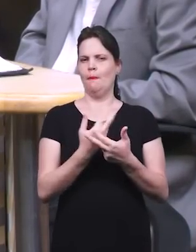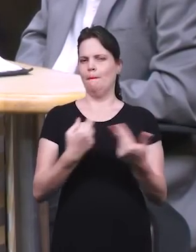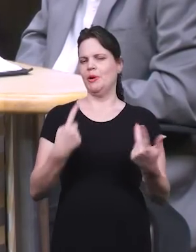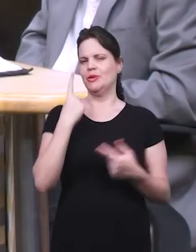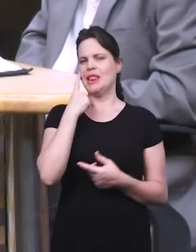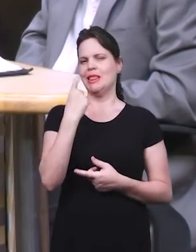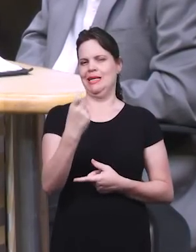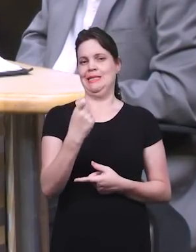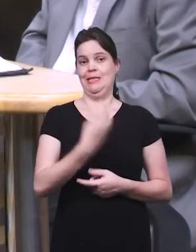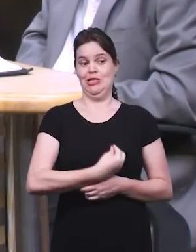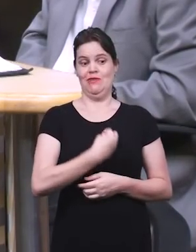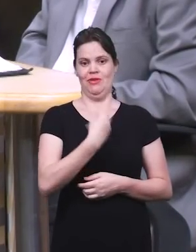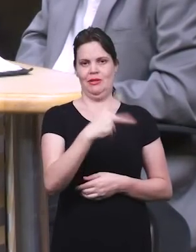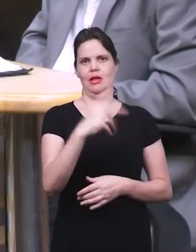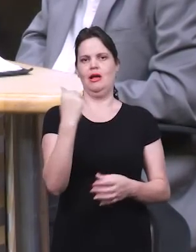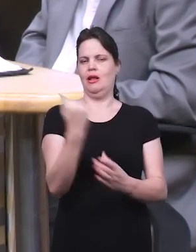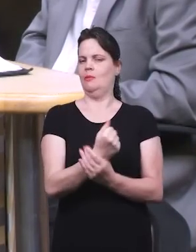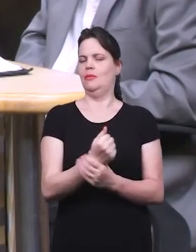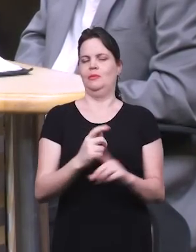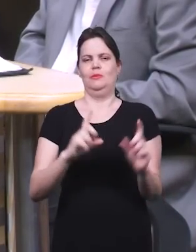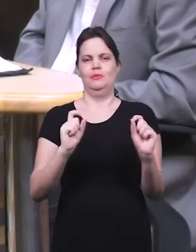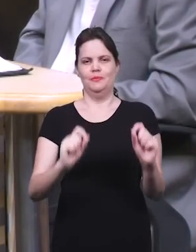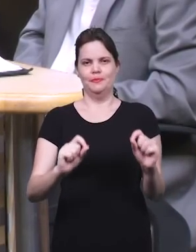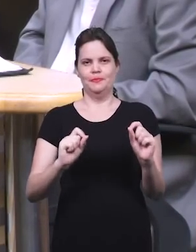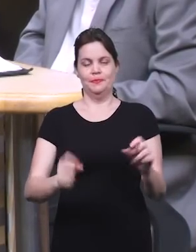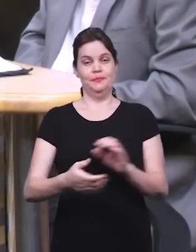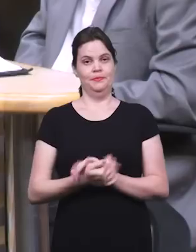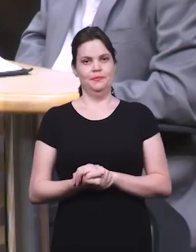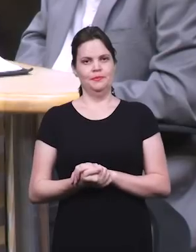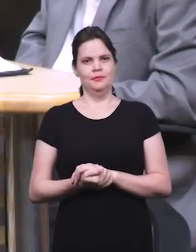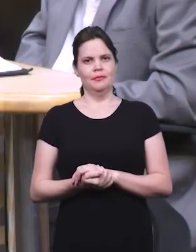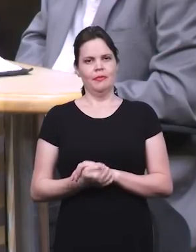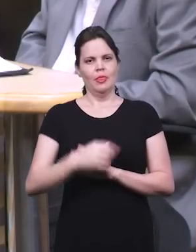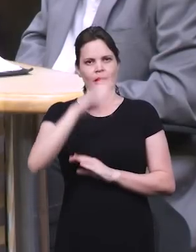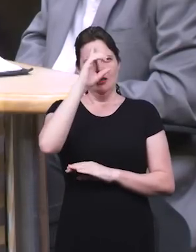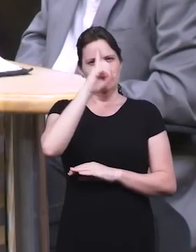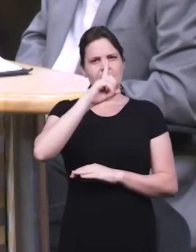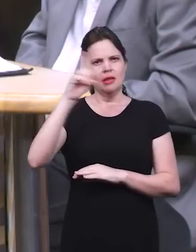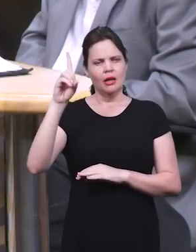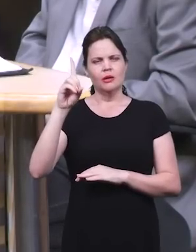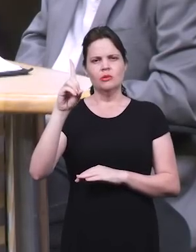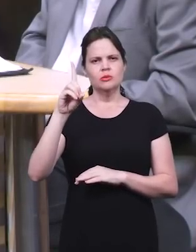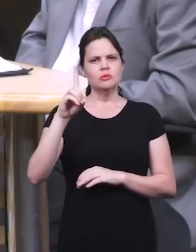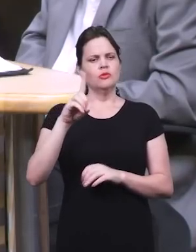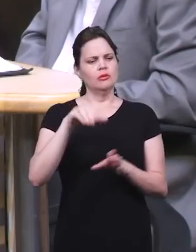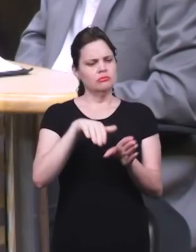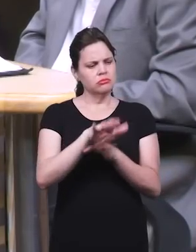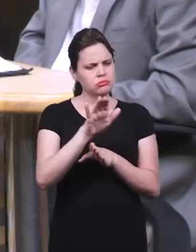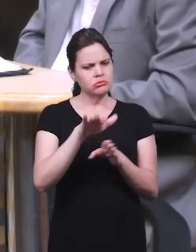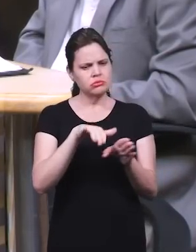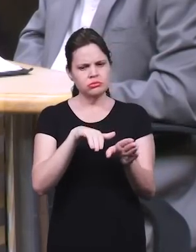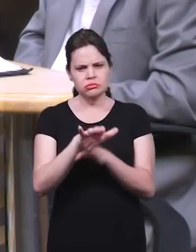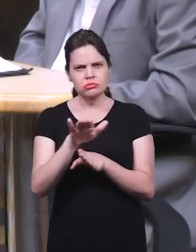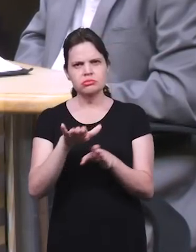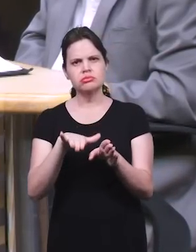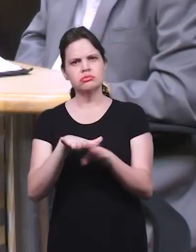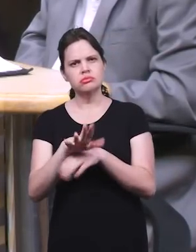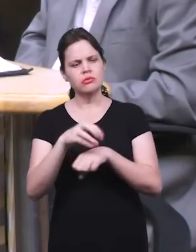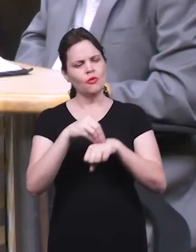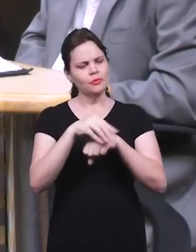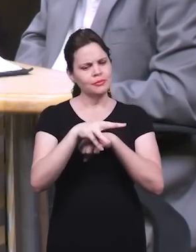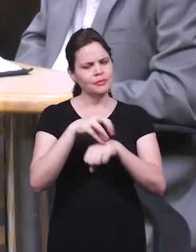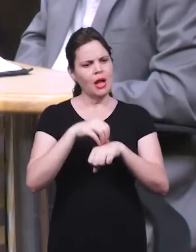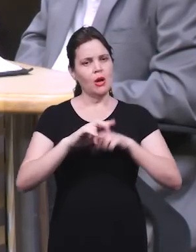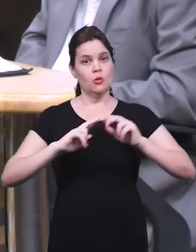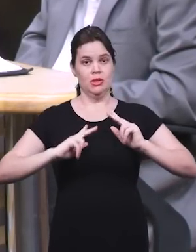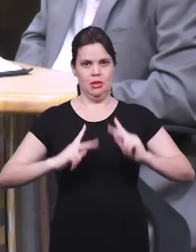para um aspecto na vida de Abraão, é que Deus foi conduzindo o homem ao longo do